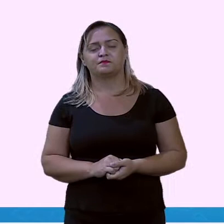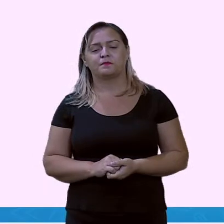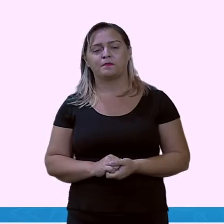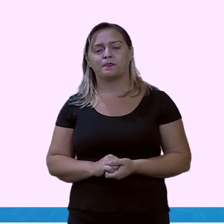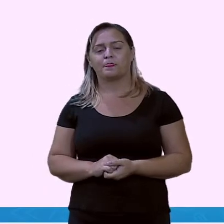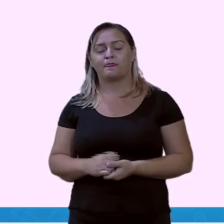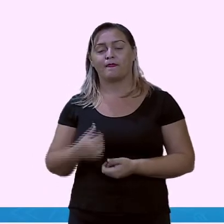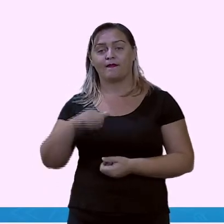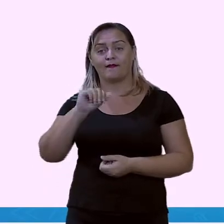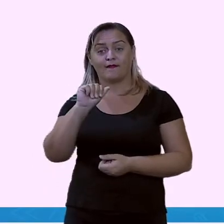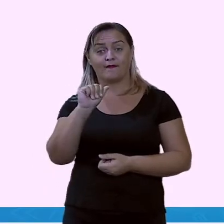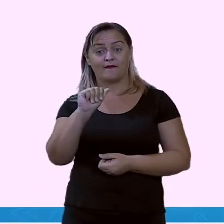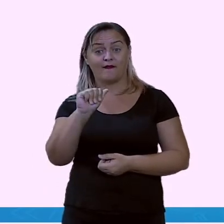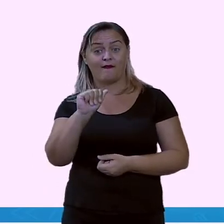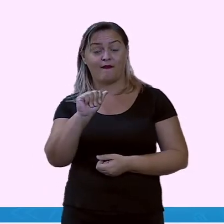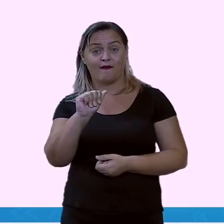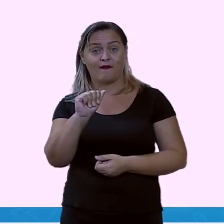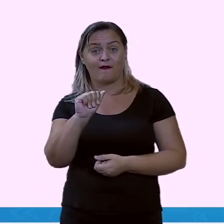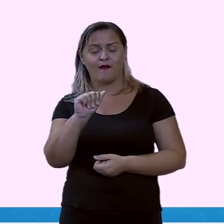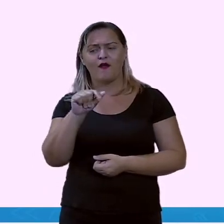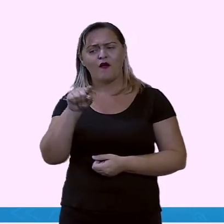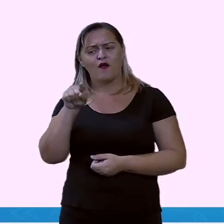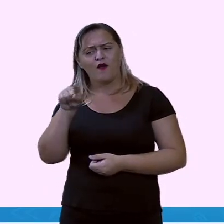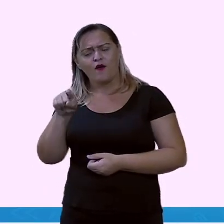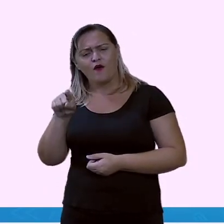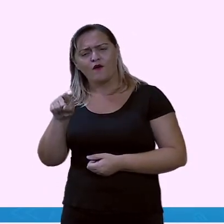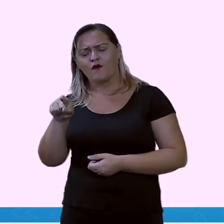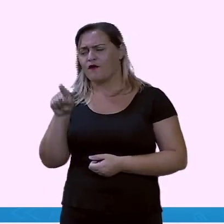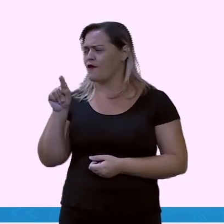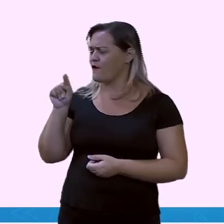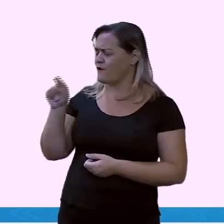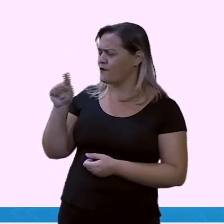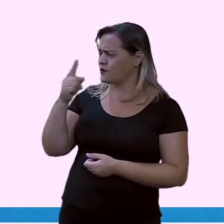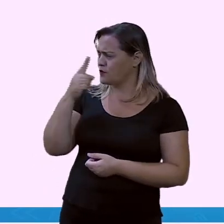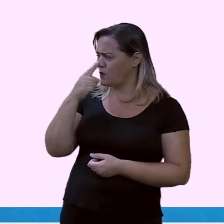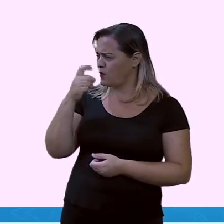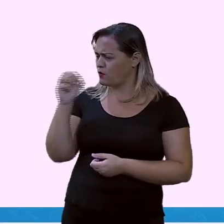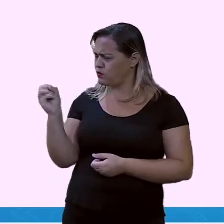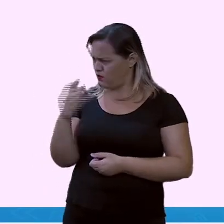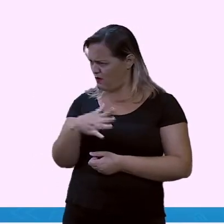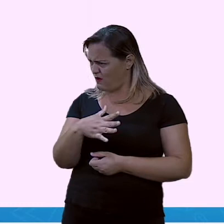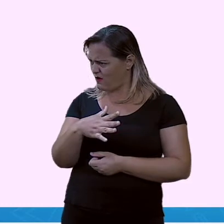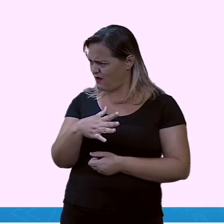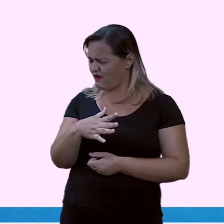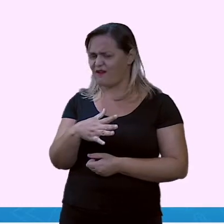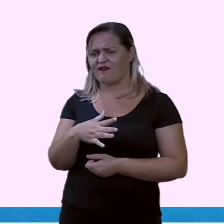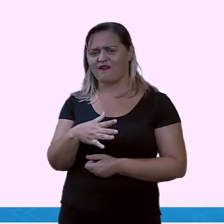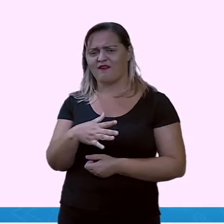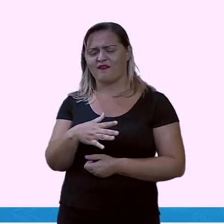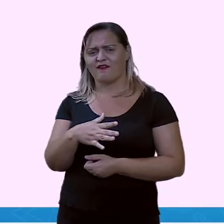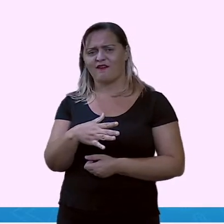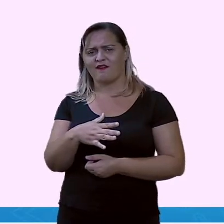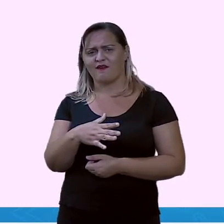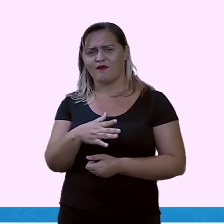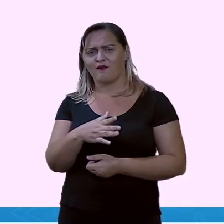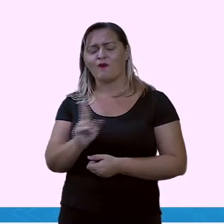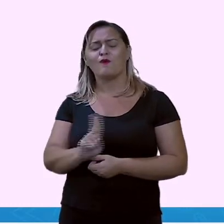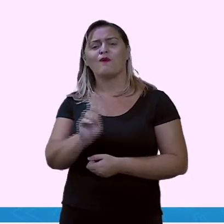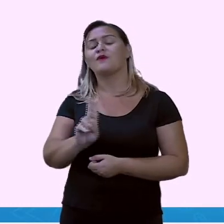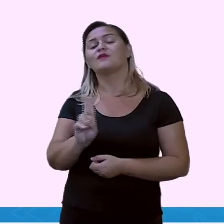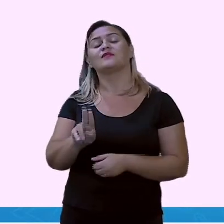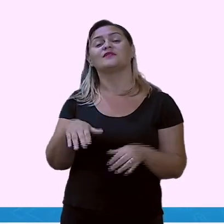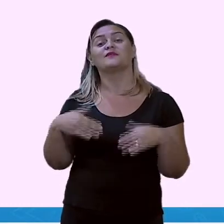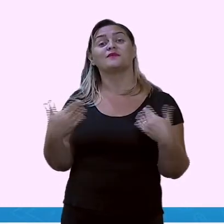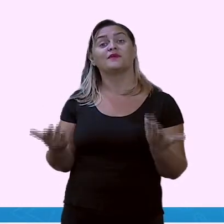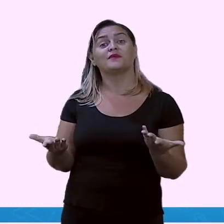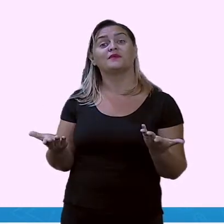Você jogou o lixo fora? Aqui eu tenho uma pergunta, não é mesmo? E para a pergunta eu uso qual ponto? Eu uso